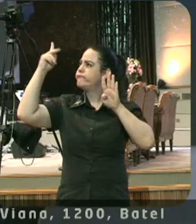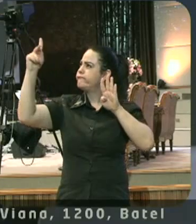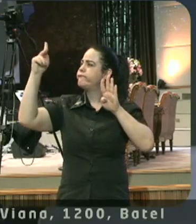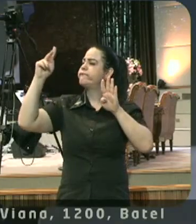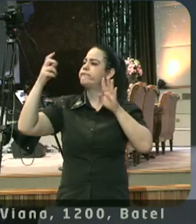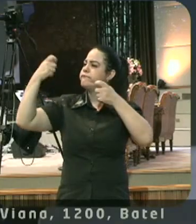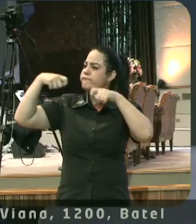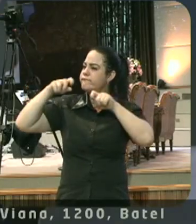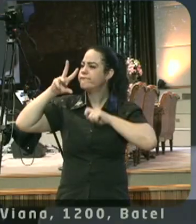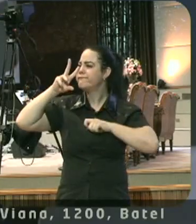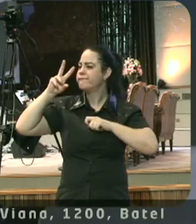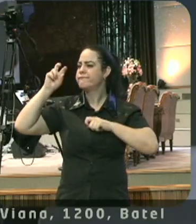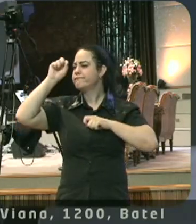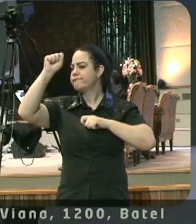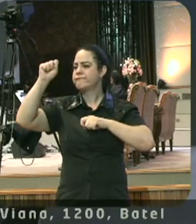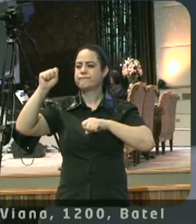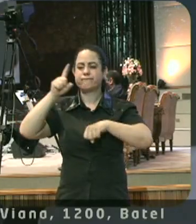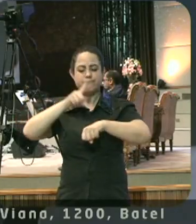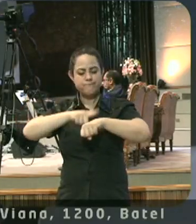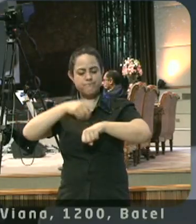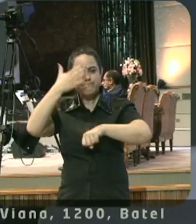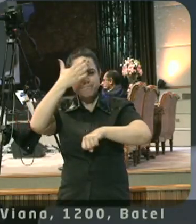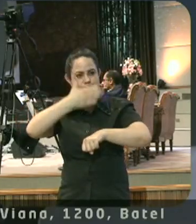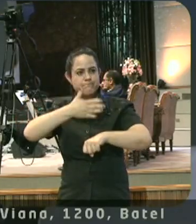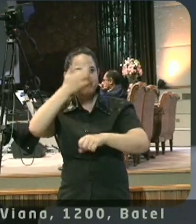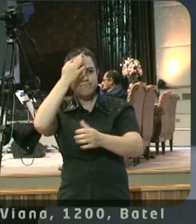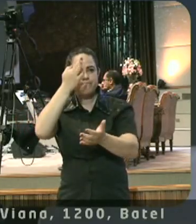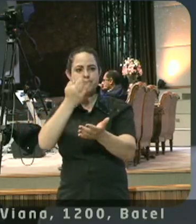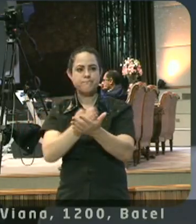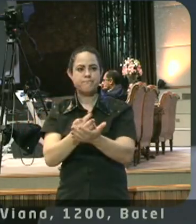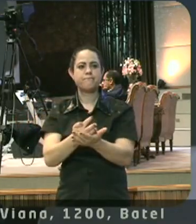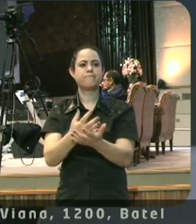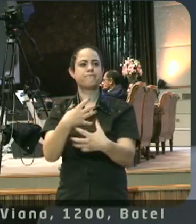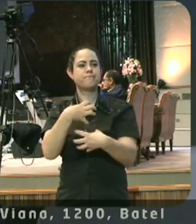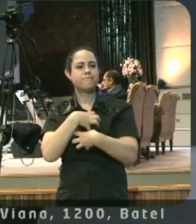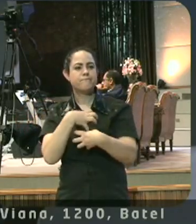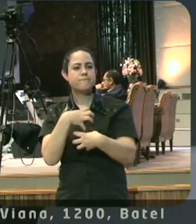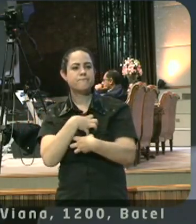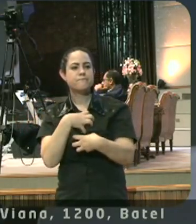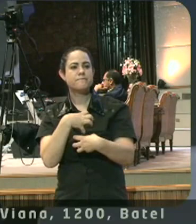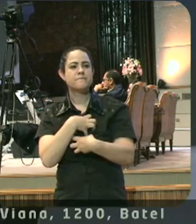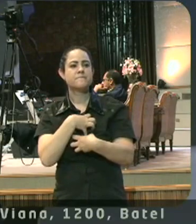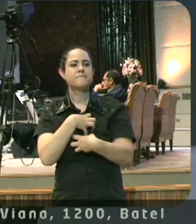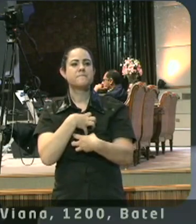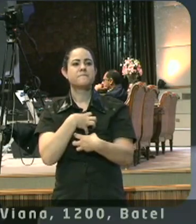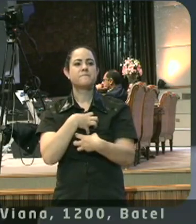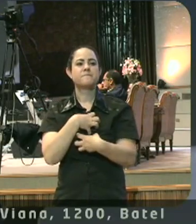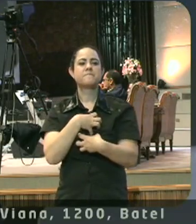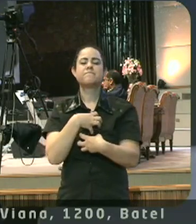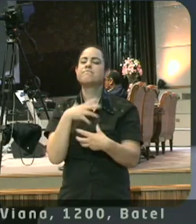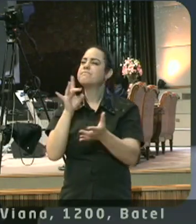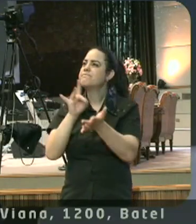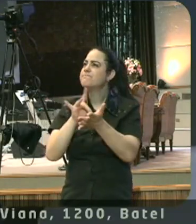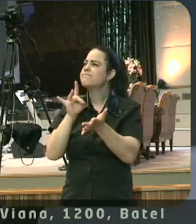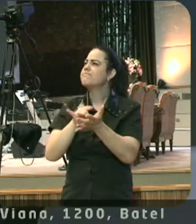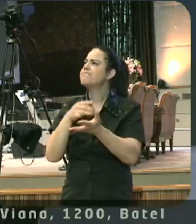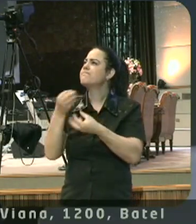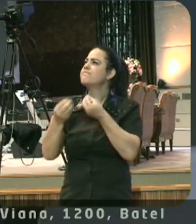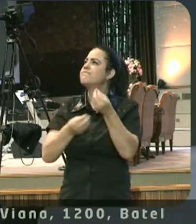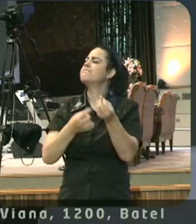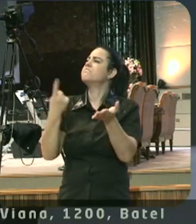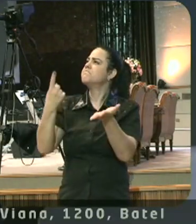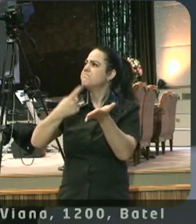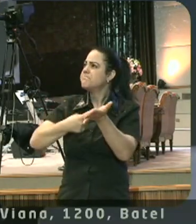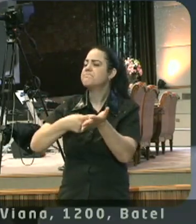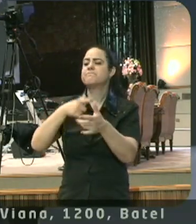nos fortalece com o tempo da prova da fé, e nele nós nos sentimos envolvidos com a sua obra, e depois